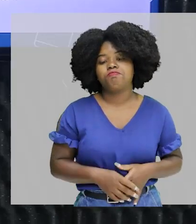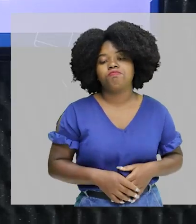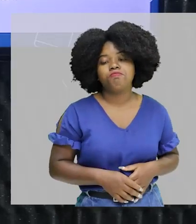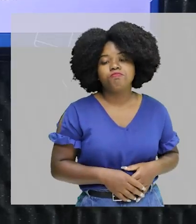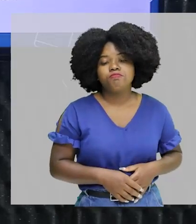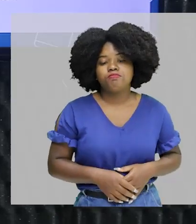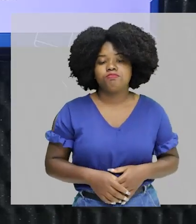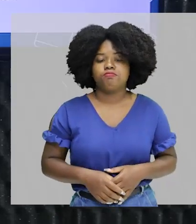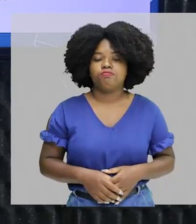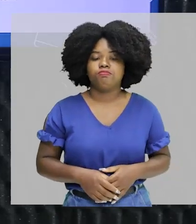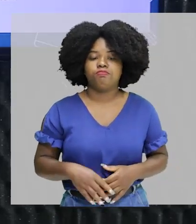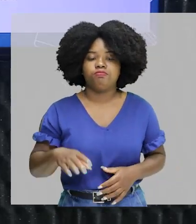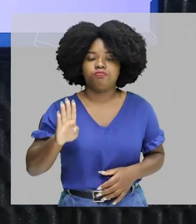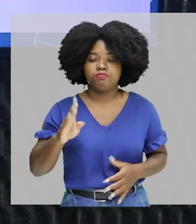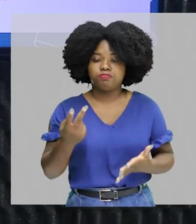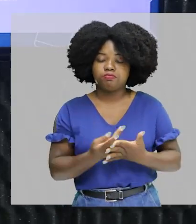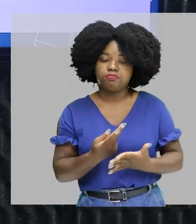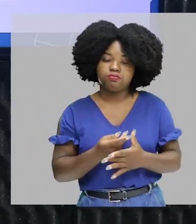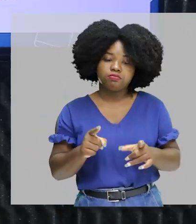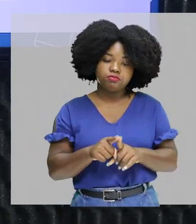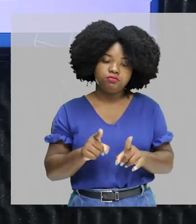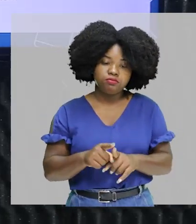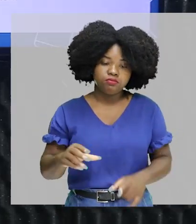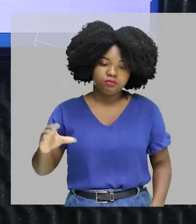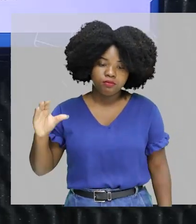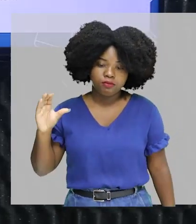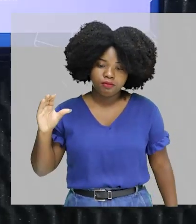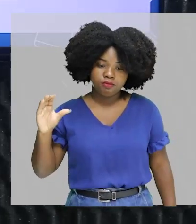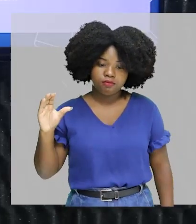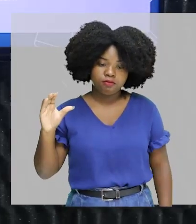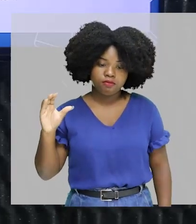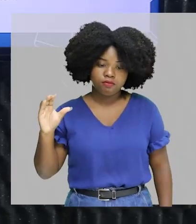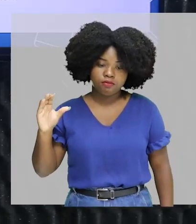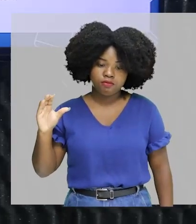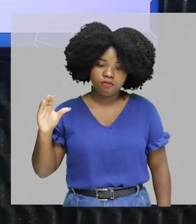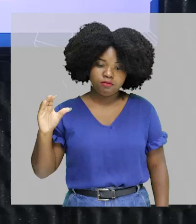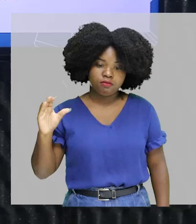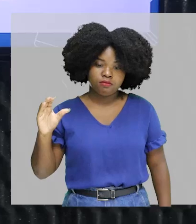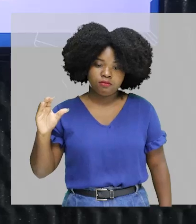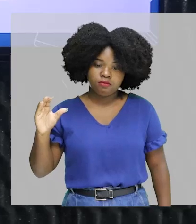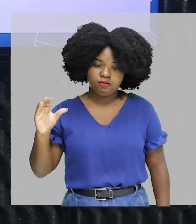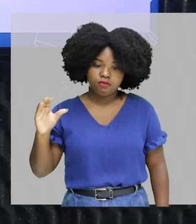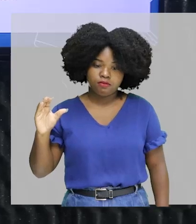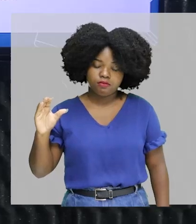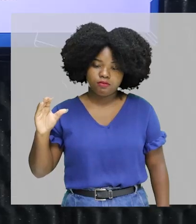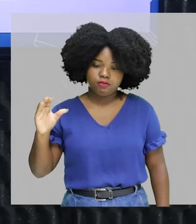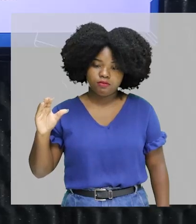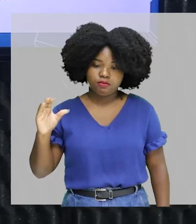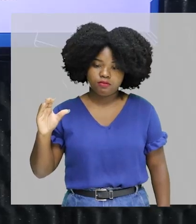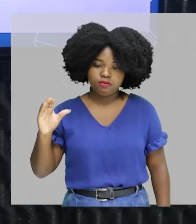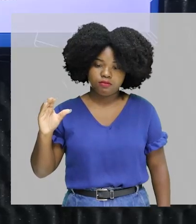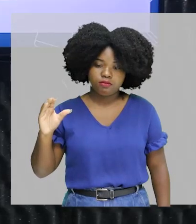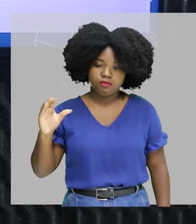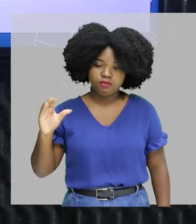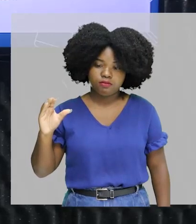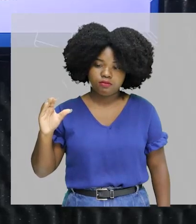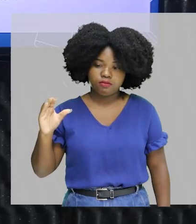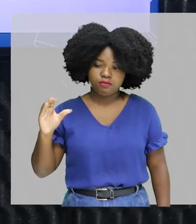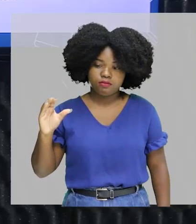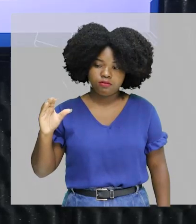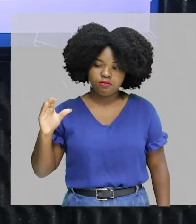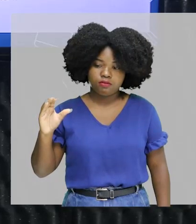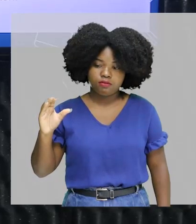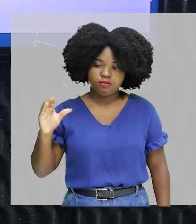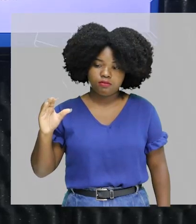bom? Letra B está errada também. Letra C. Os equinodermos são animais